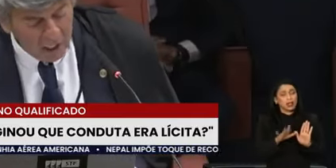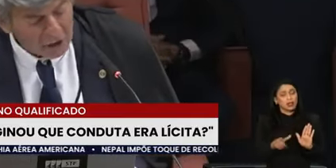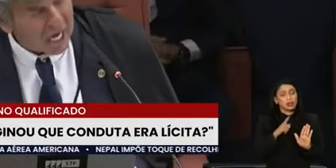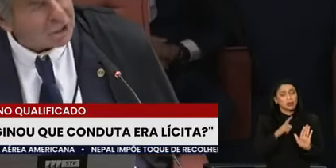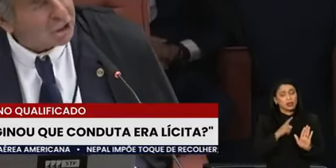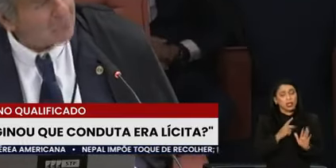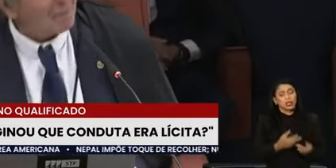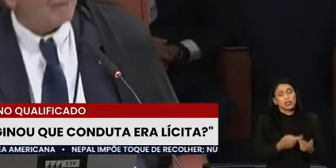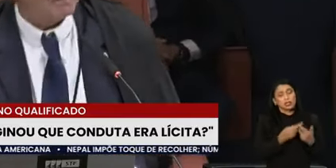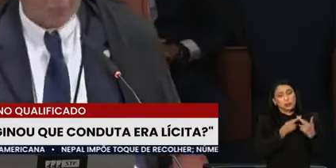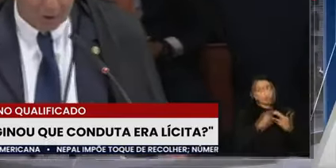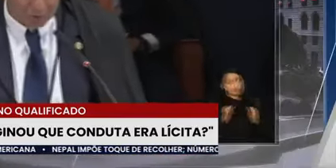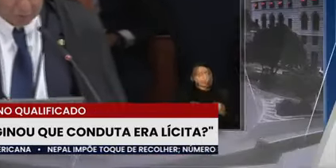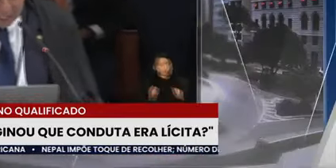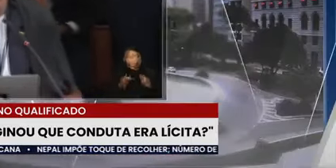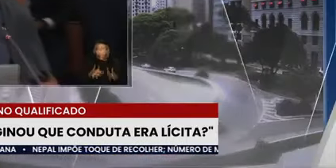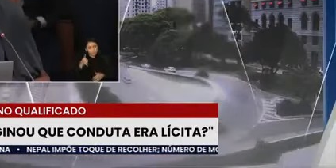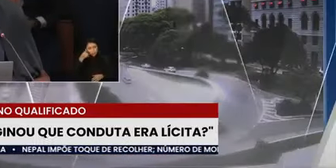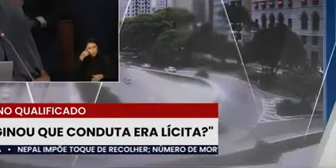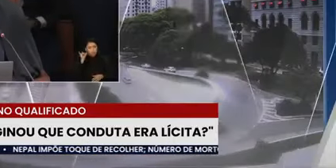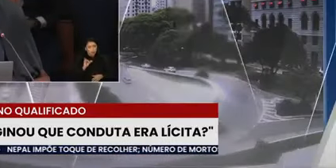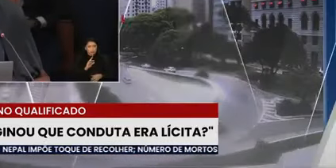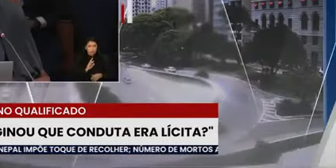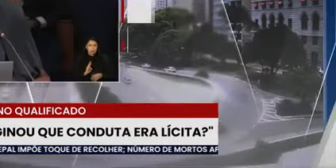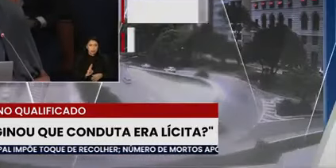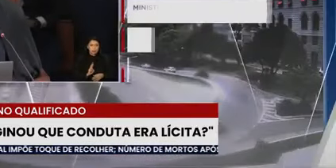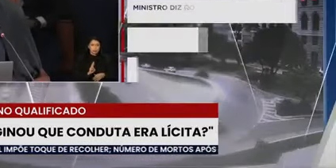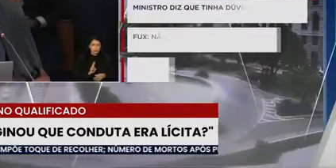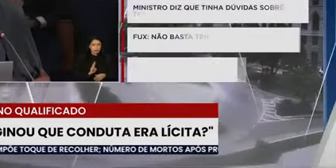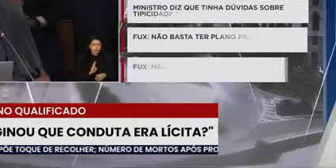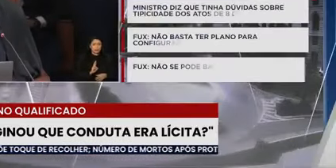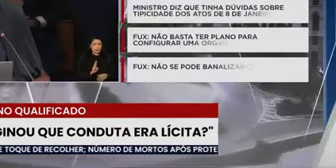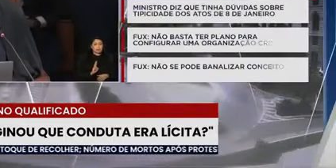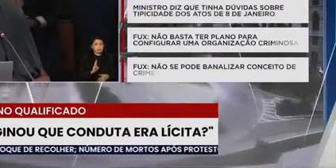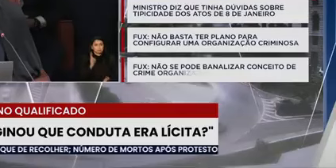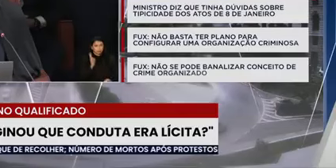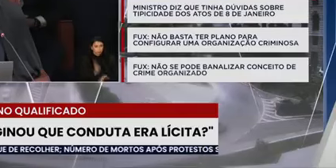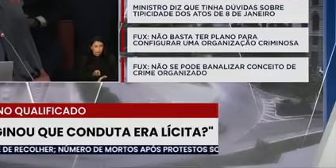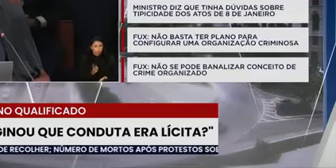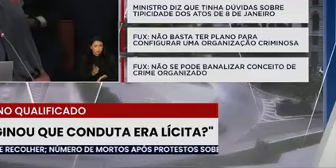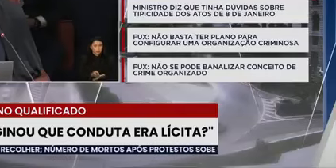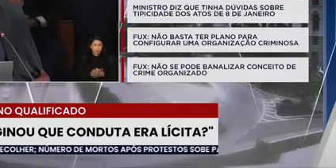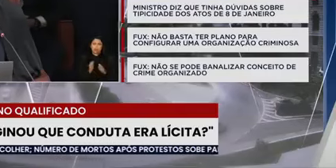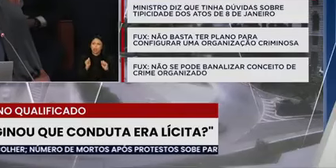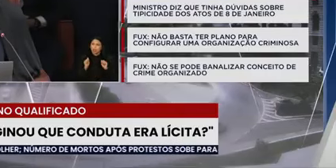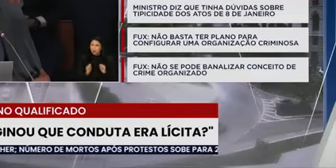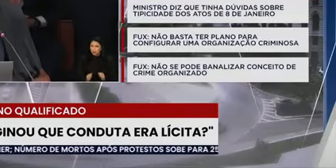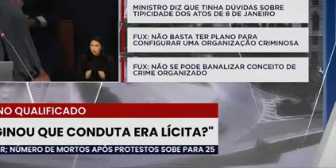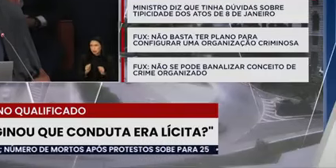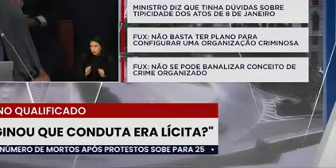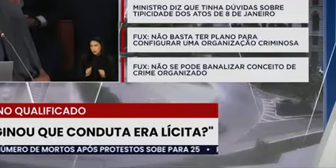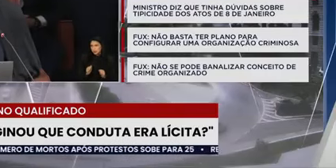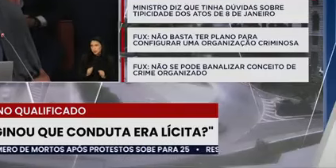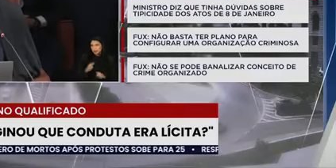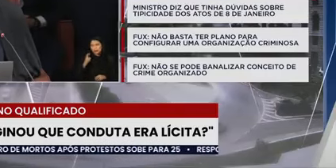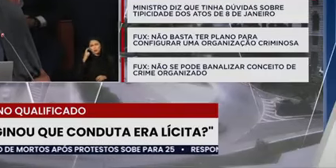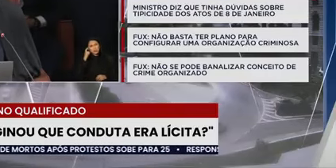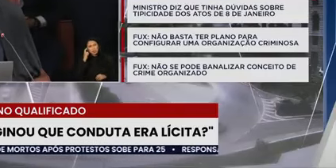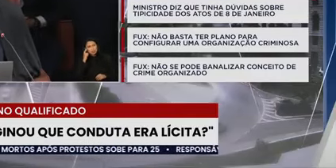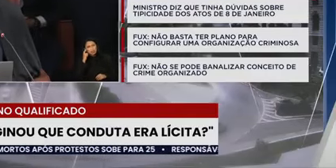legal de agir para evitar o resultado. Apesar disso, é possível cogitar, em casos